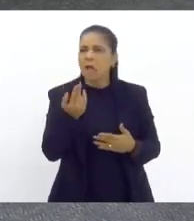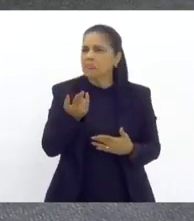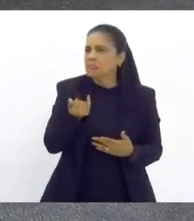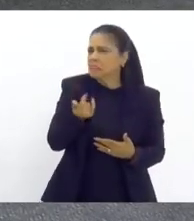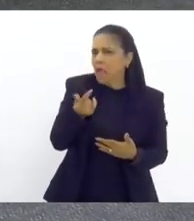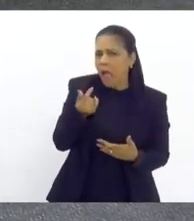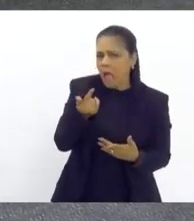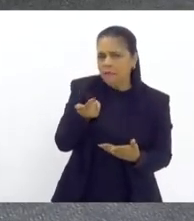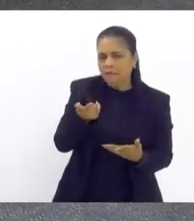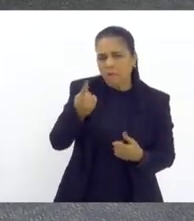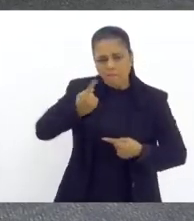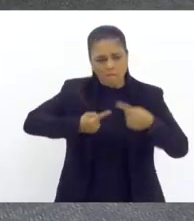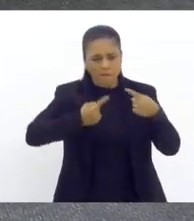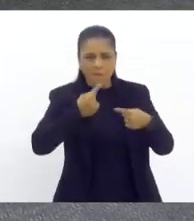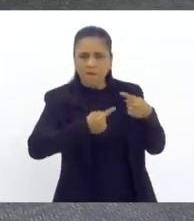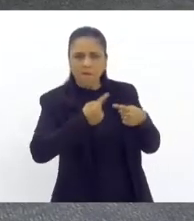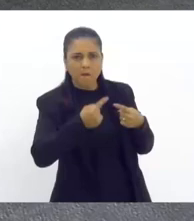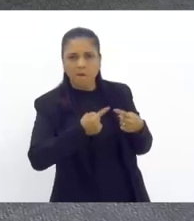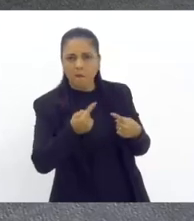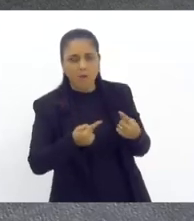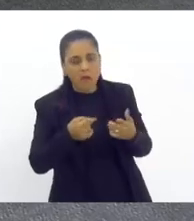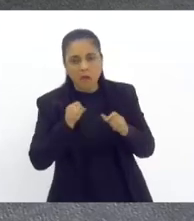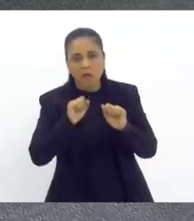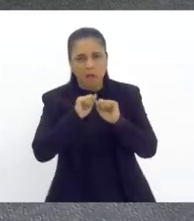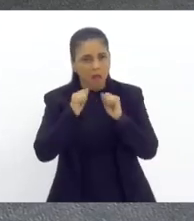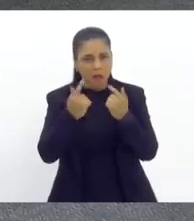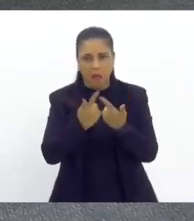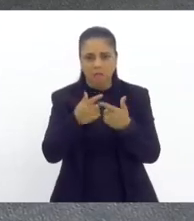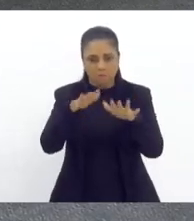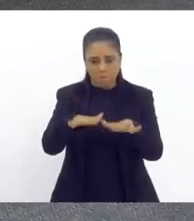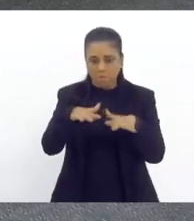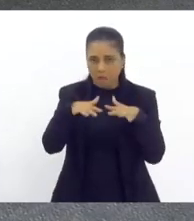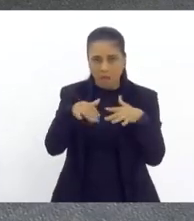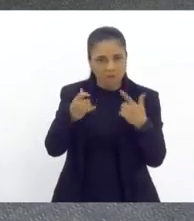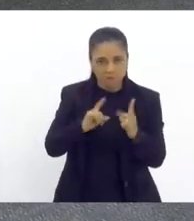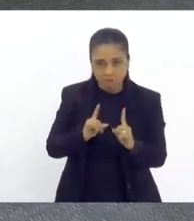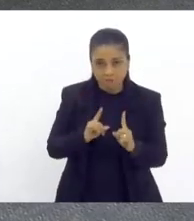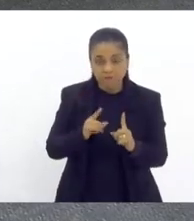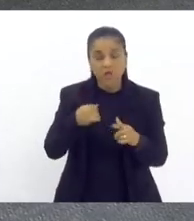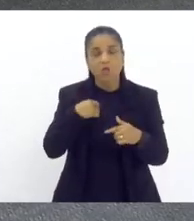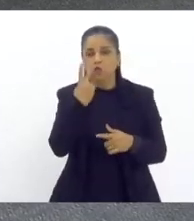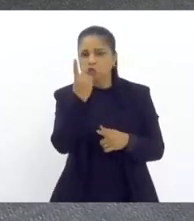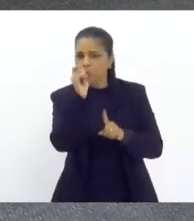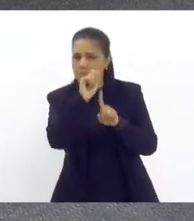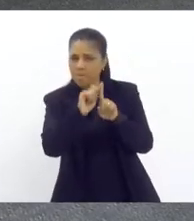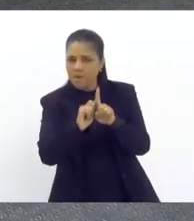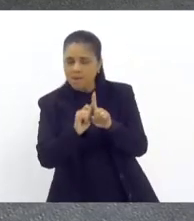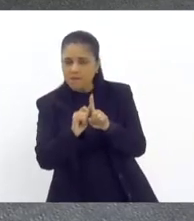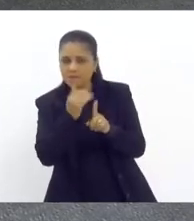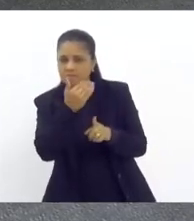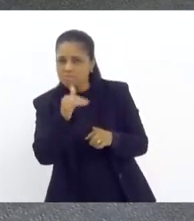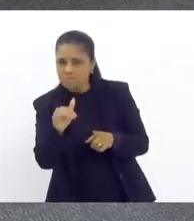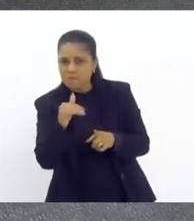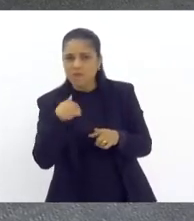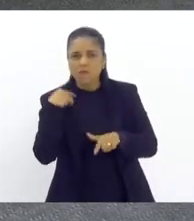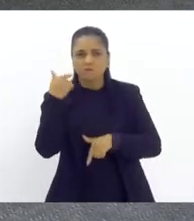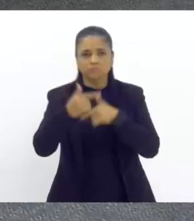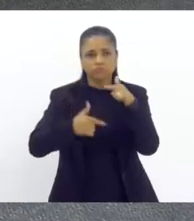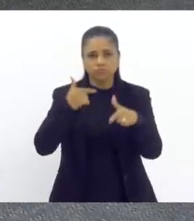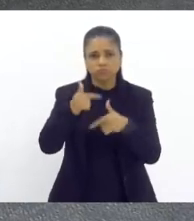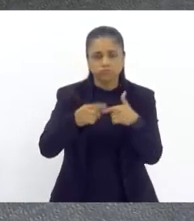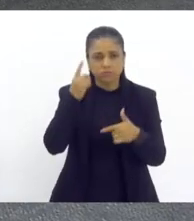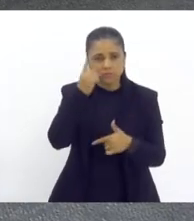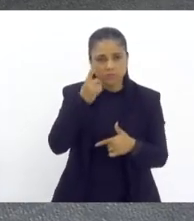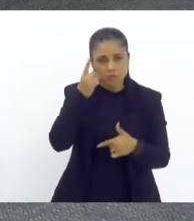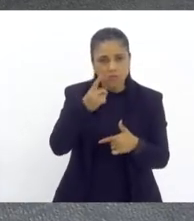polêmico, nada que embale tanto a casa. E, realmente, em 2 meses e meio como deputado, eu não vi nada que